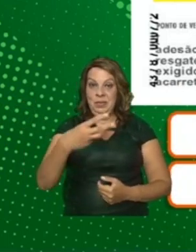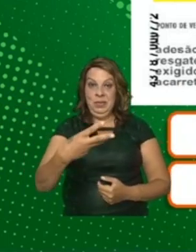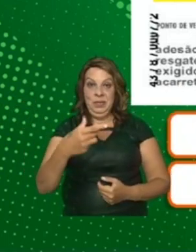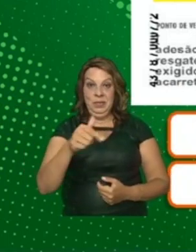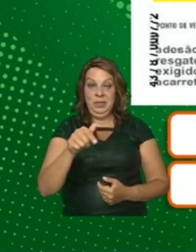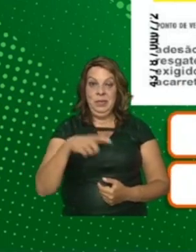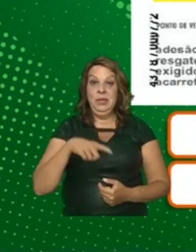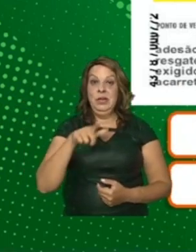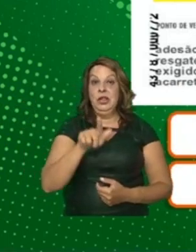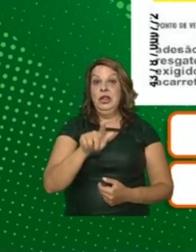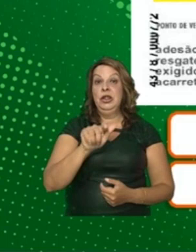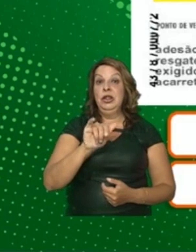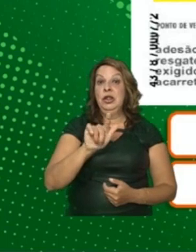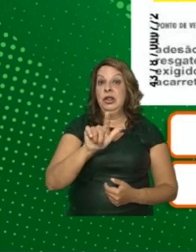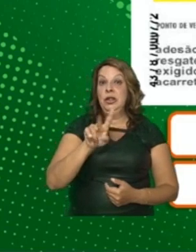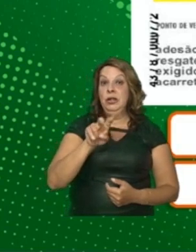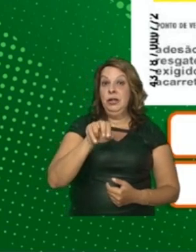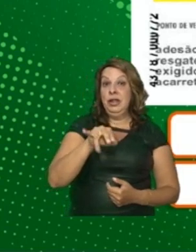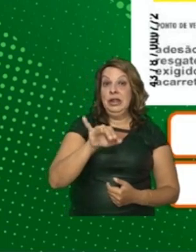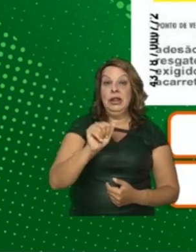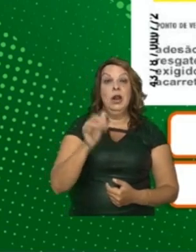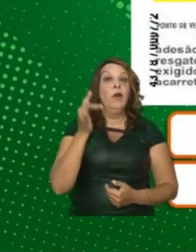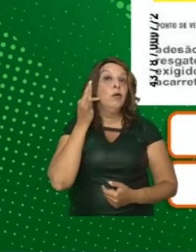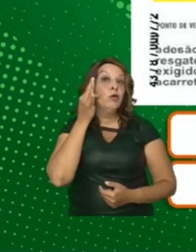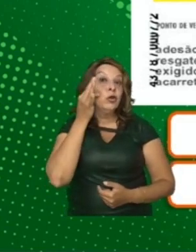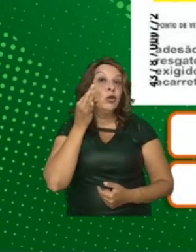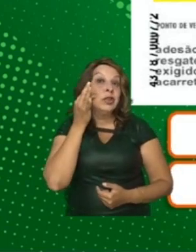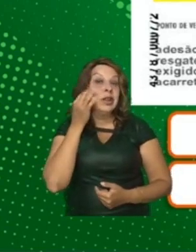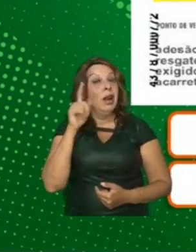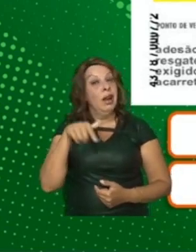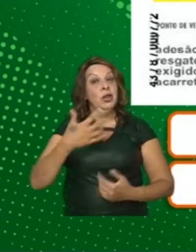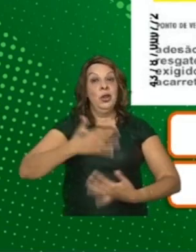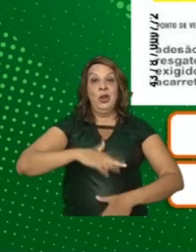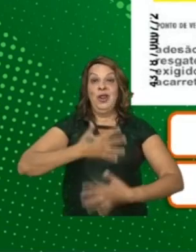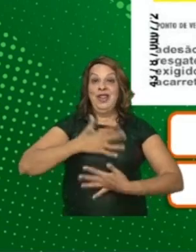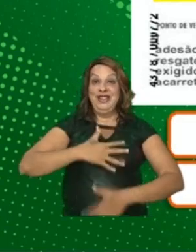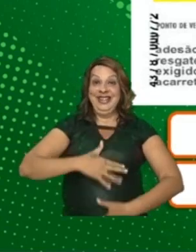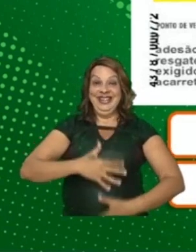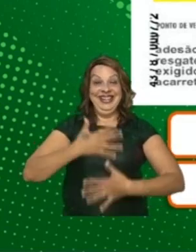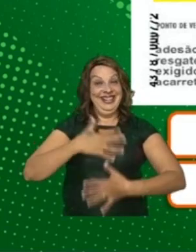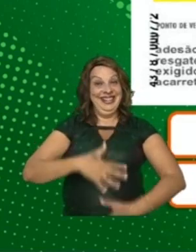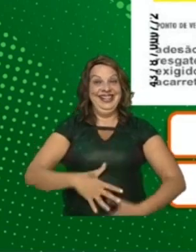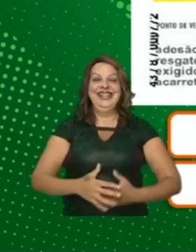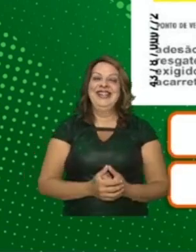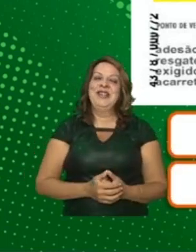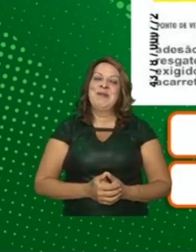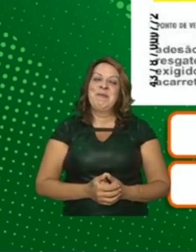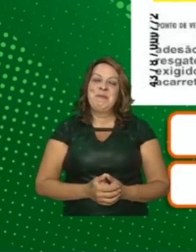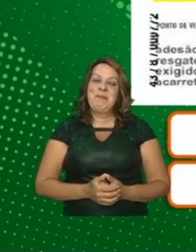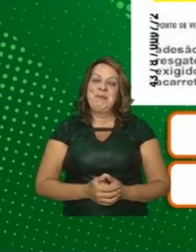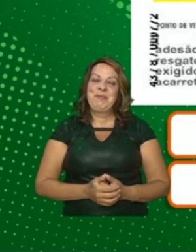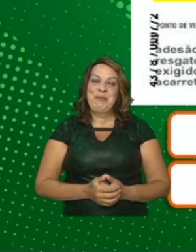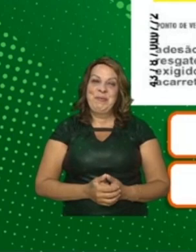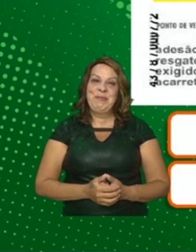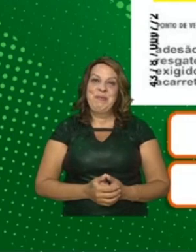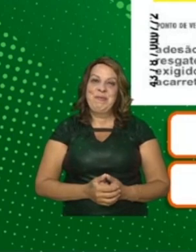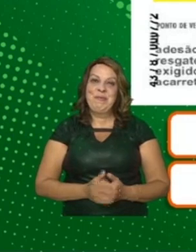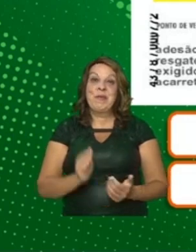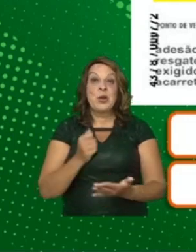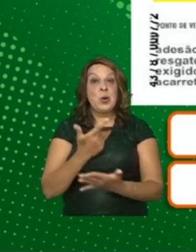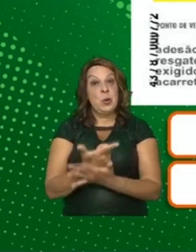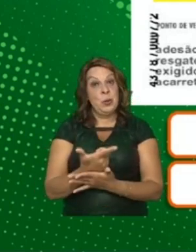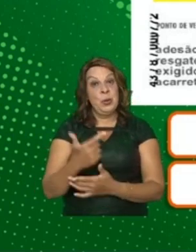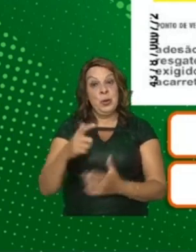036737, Gilvânia da Fruta. Lá em Glória, olha aí. Nossa Senhora da Glória, município contemplado, adquiriu na banca